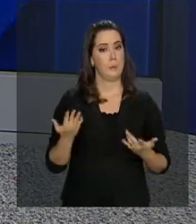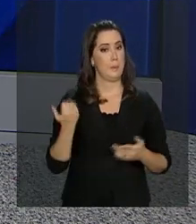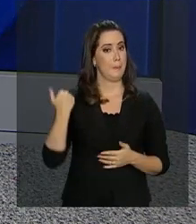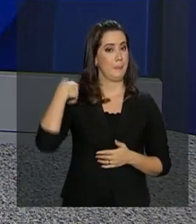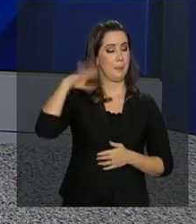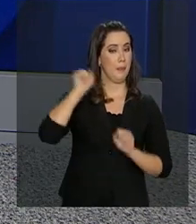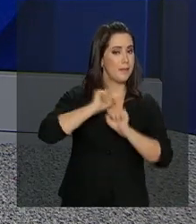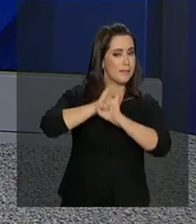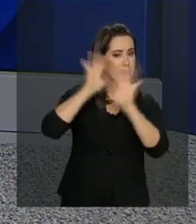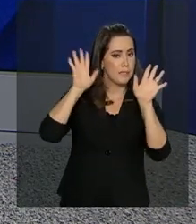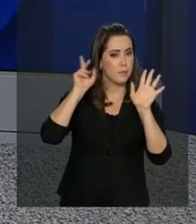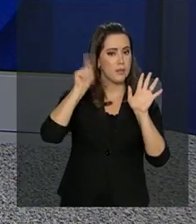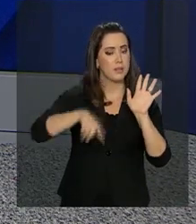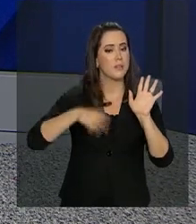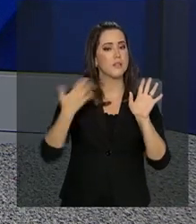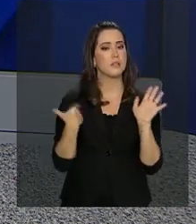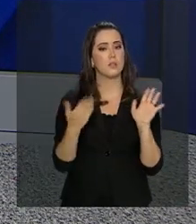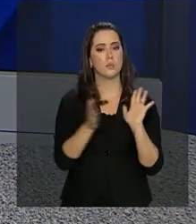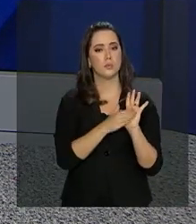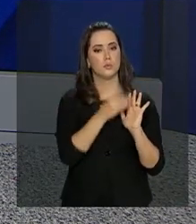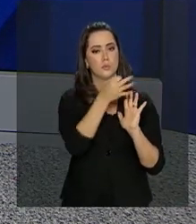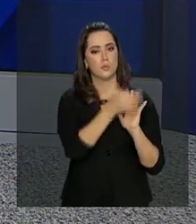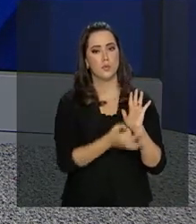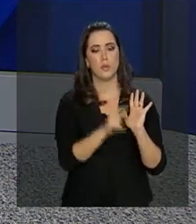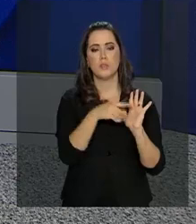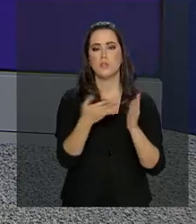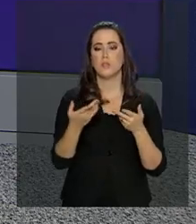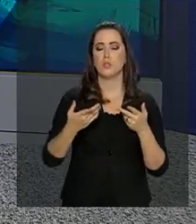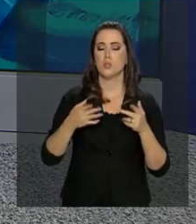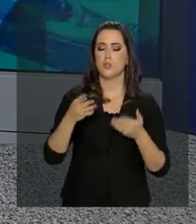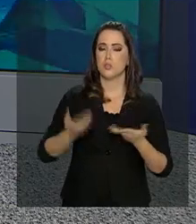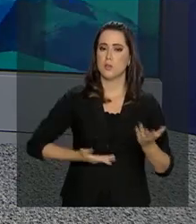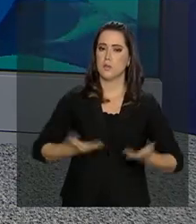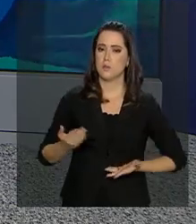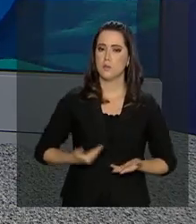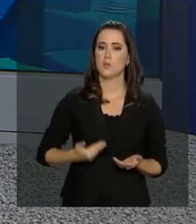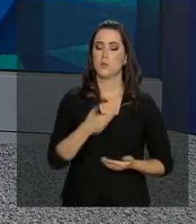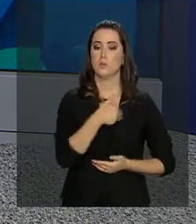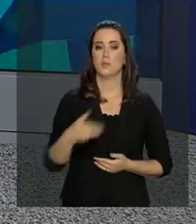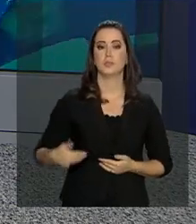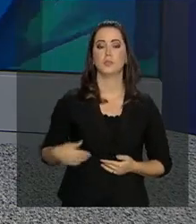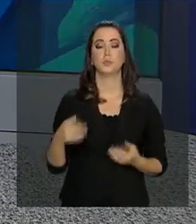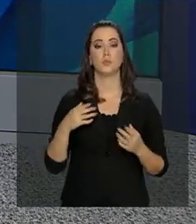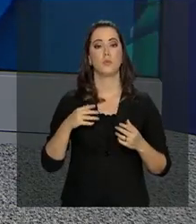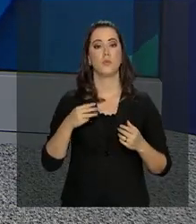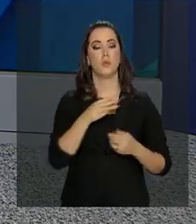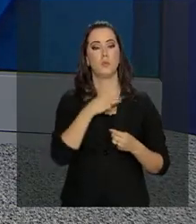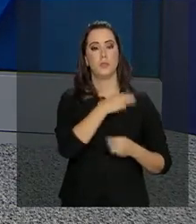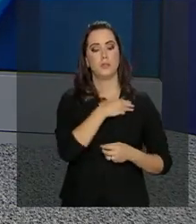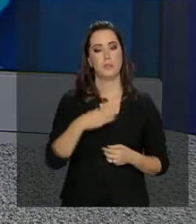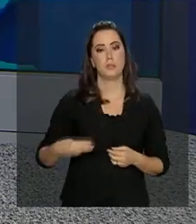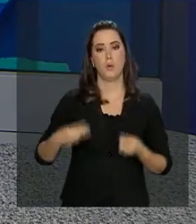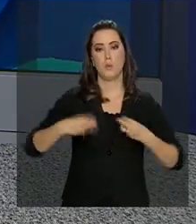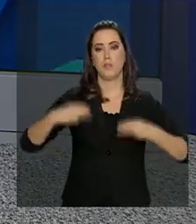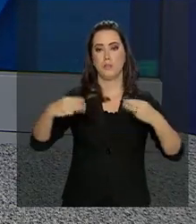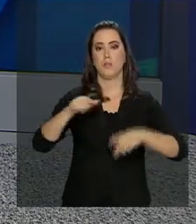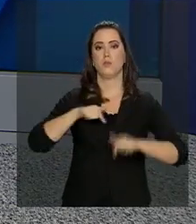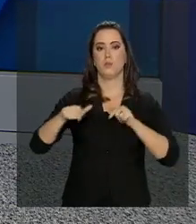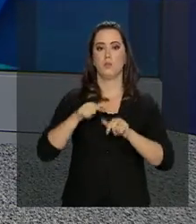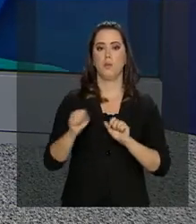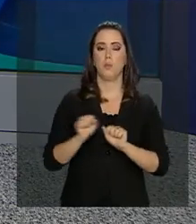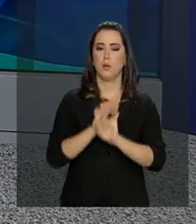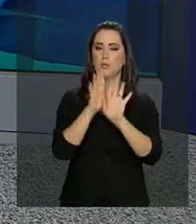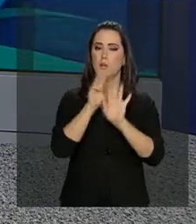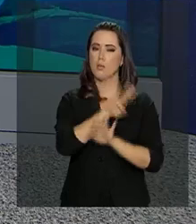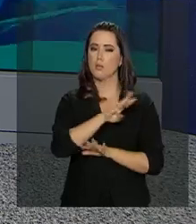dar mais transparência sobre a prestação dos serviços públicos, o Ministério do Trabalho lançou o painel de informações do